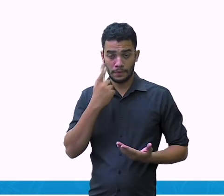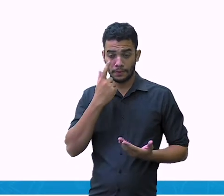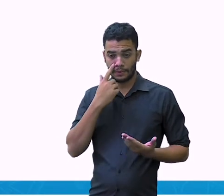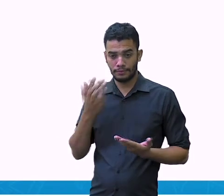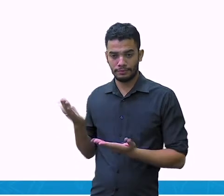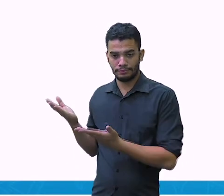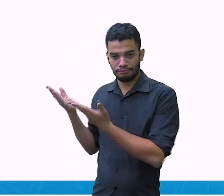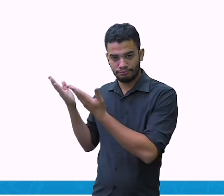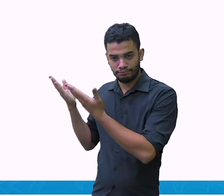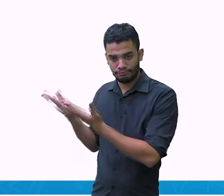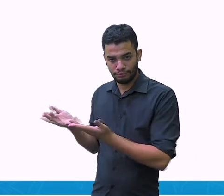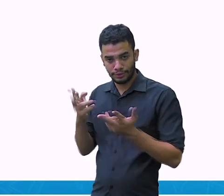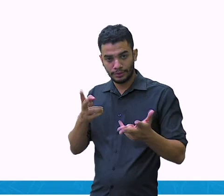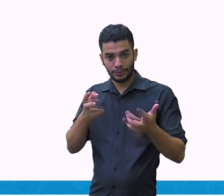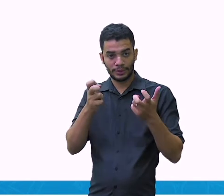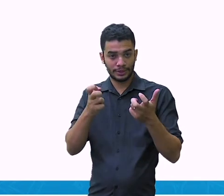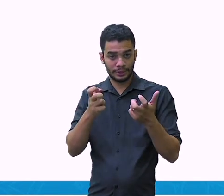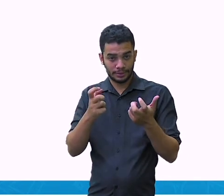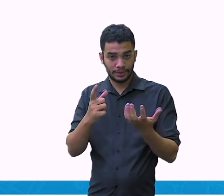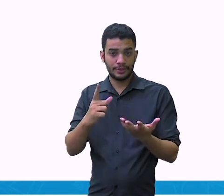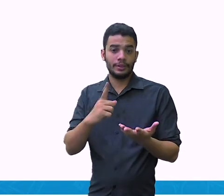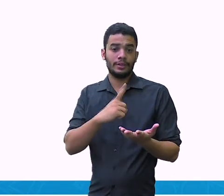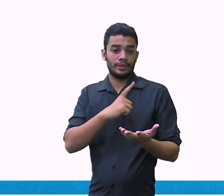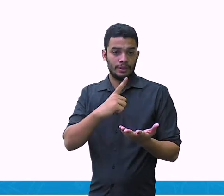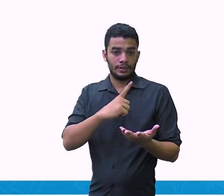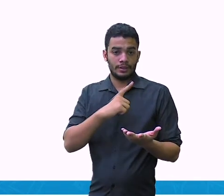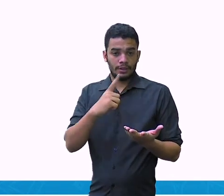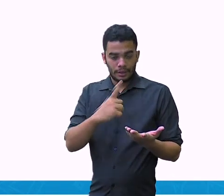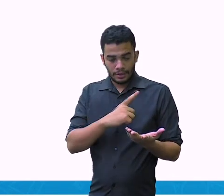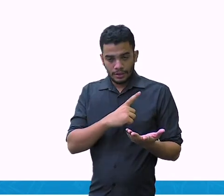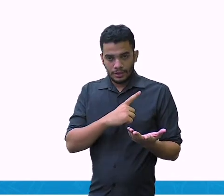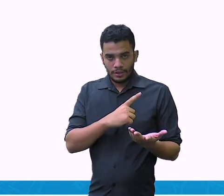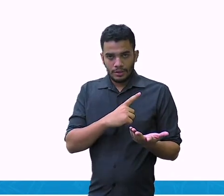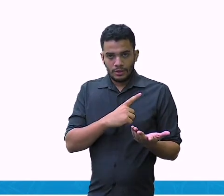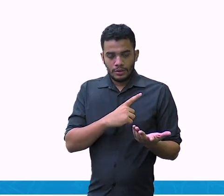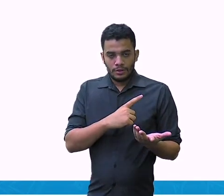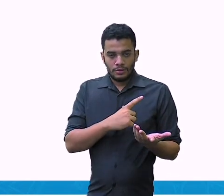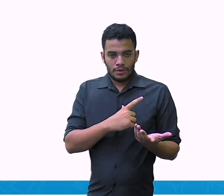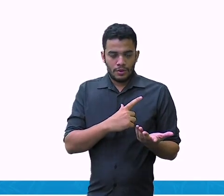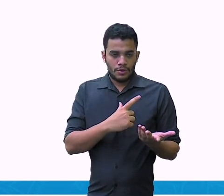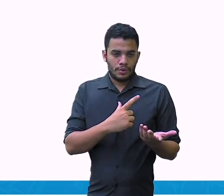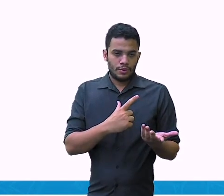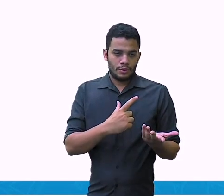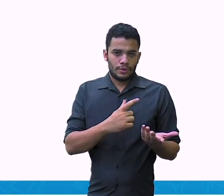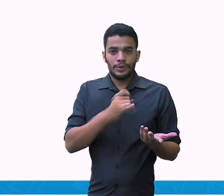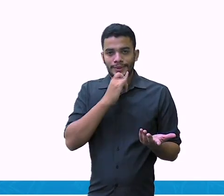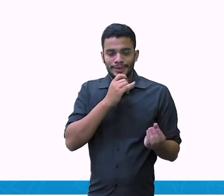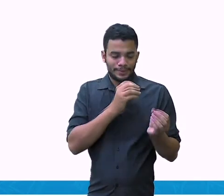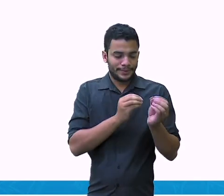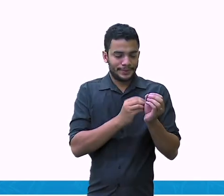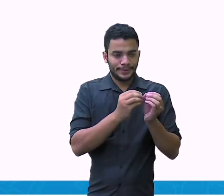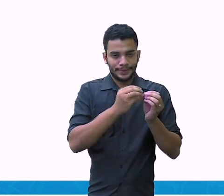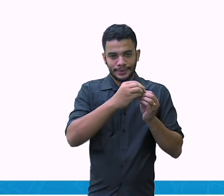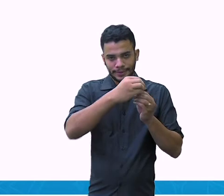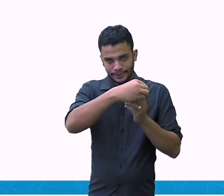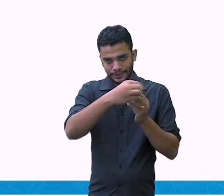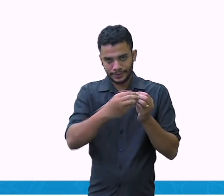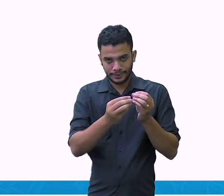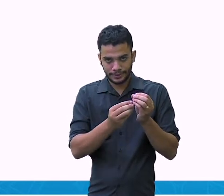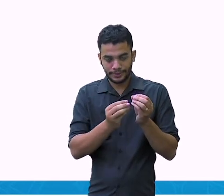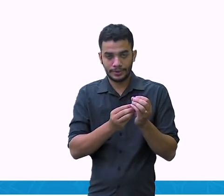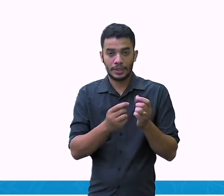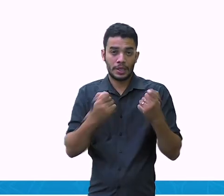vivos são visíveis somente através do microscópio. Comentamos isso. São seres